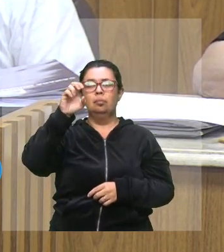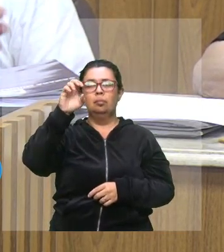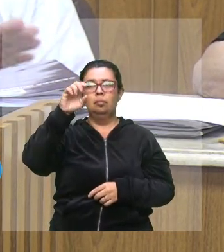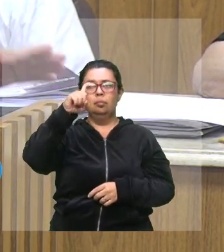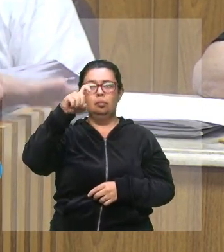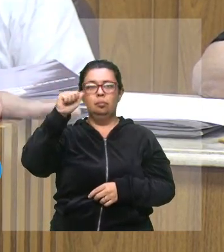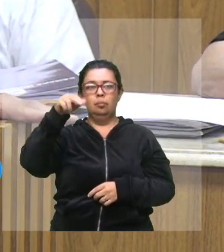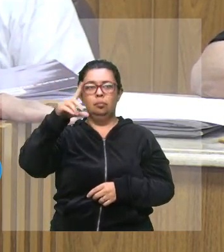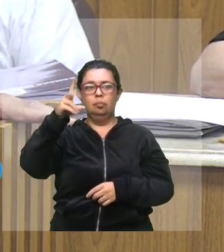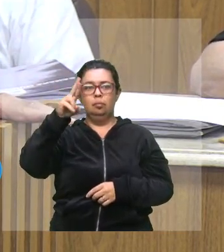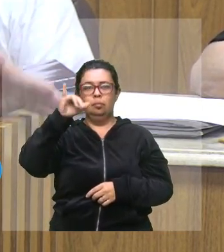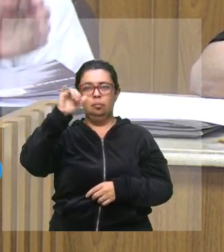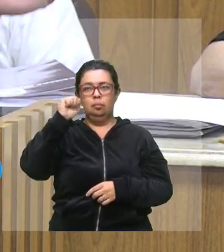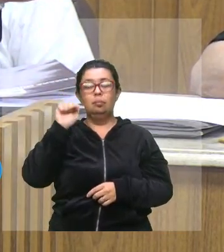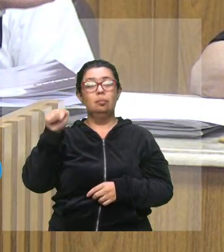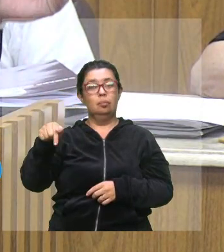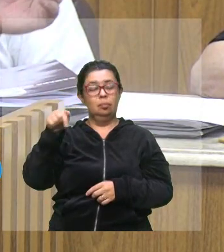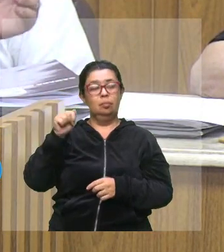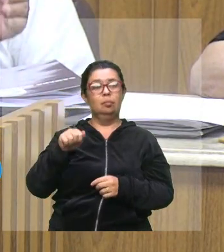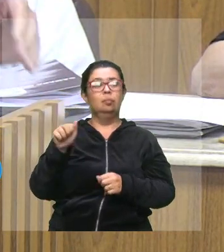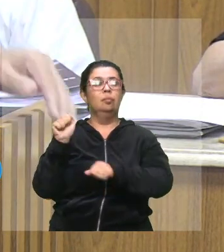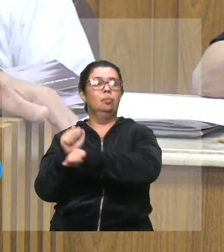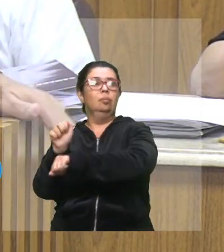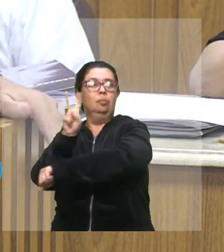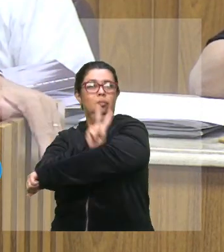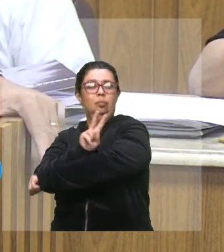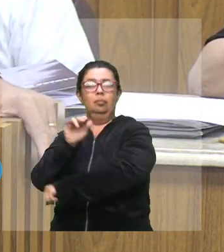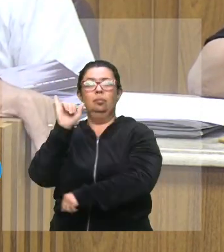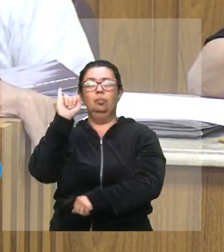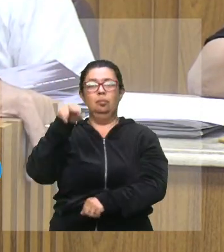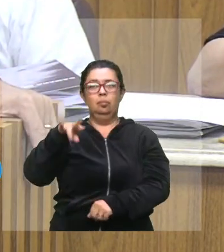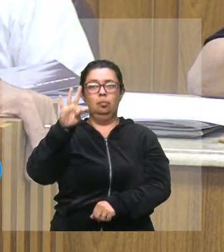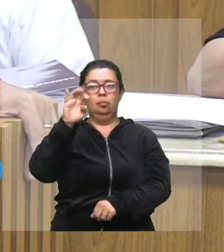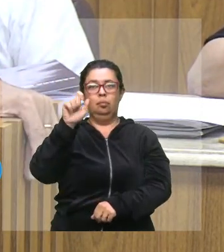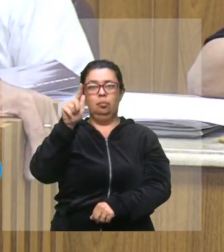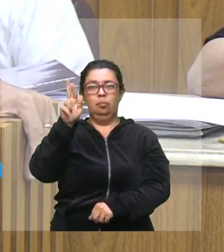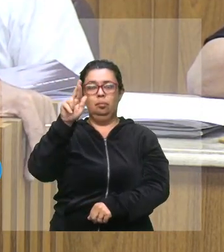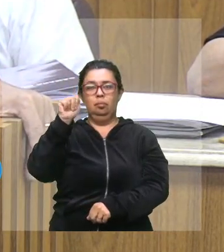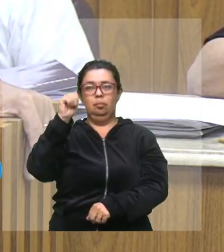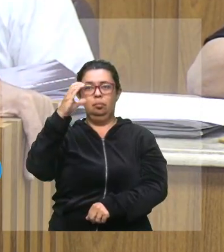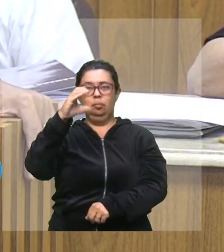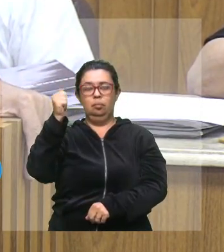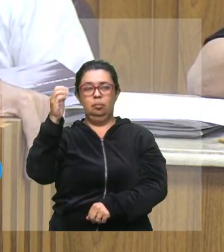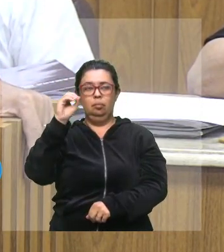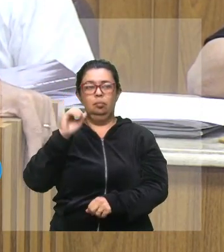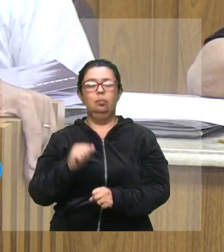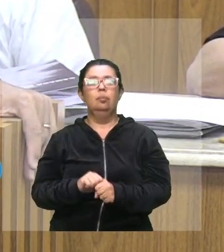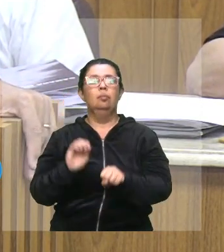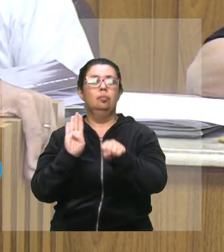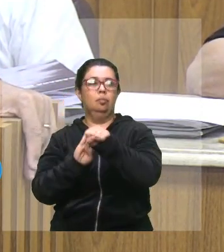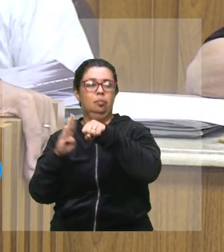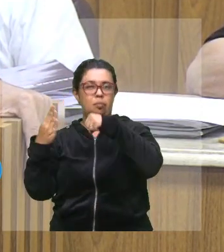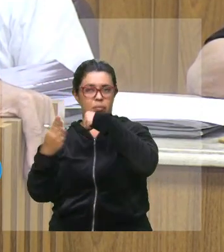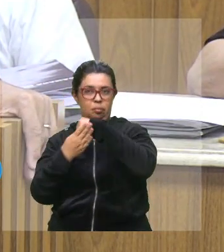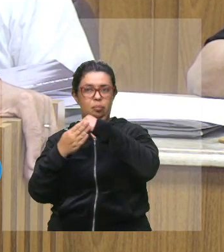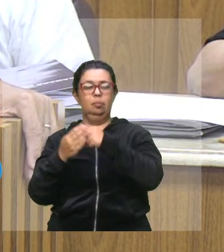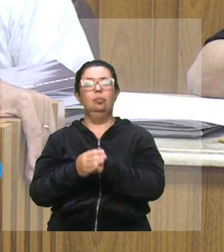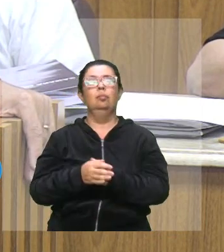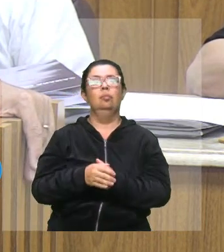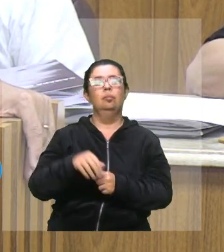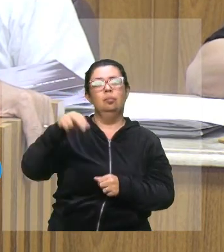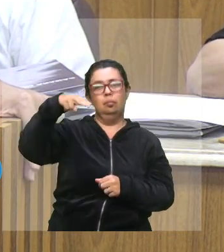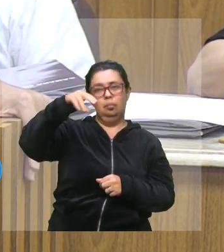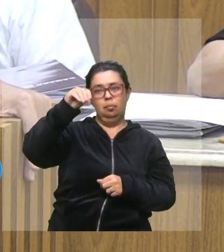à Avenida Integração, aquela avenida que vem ali do residencial ali Nossa